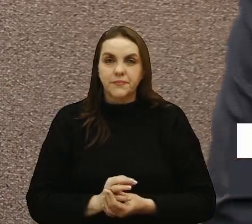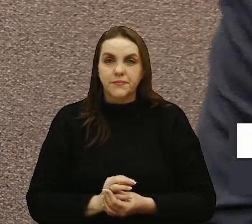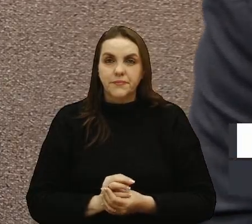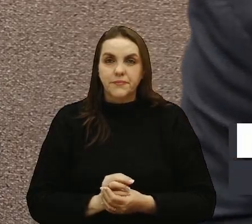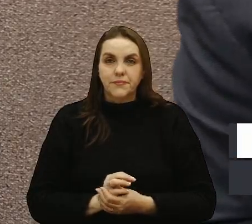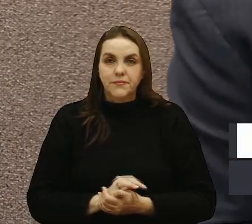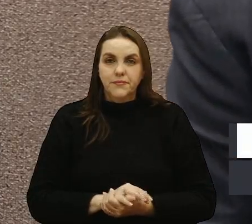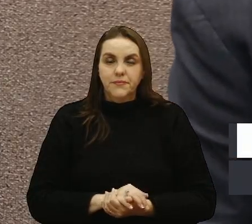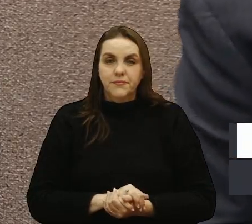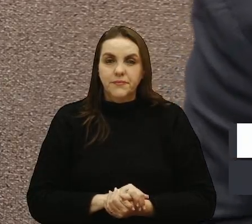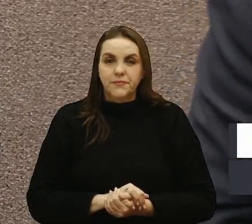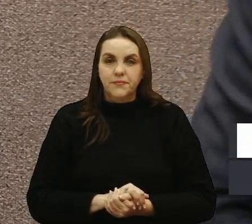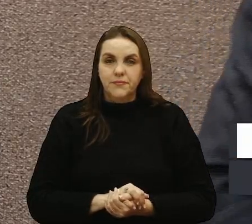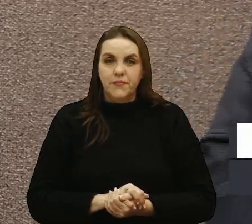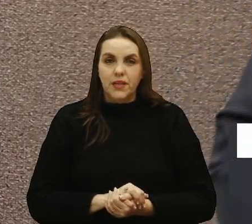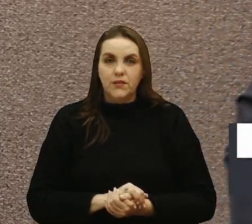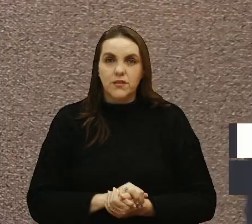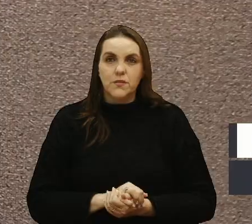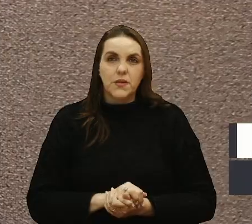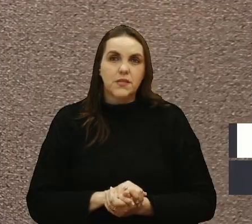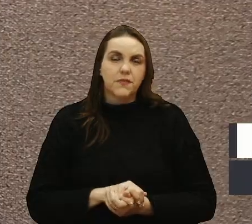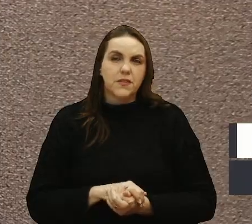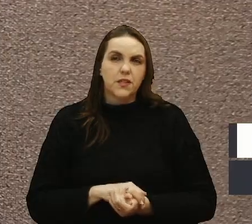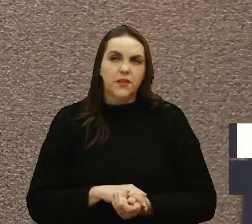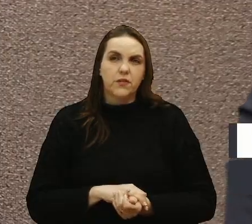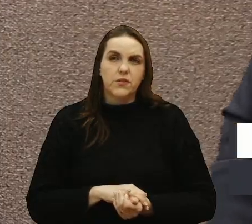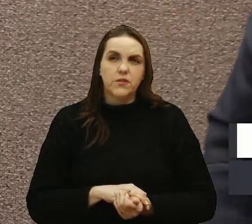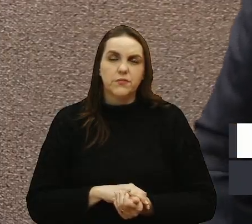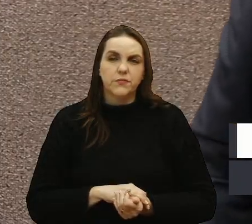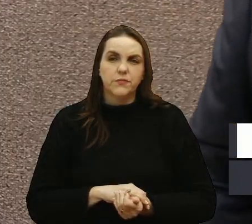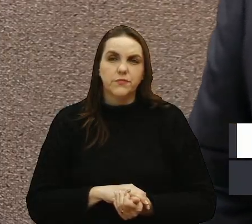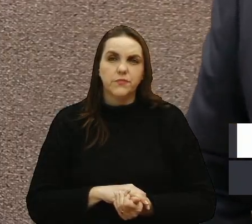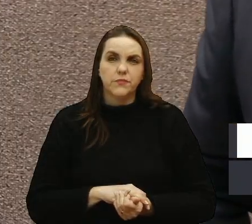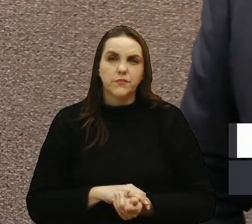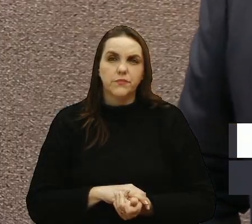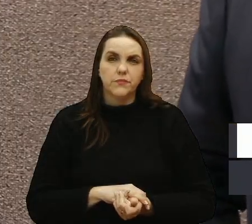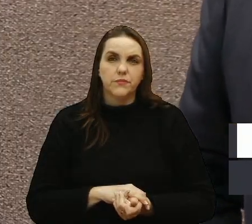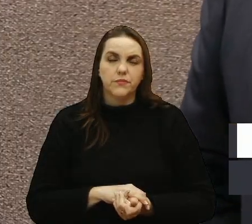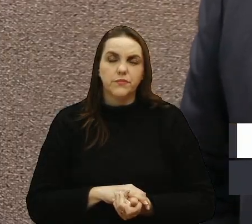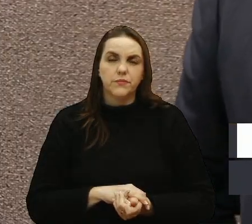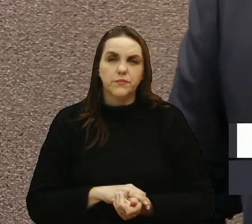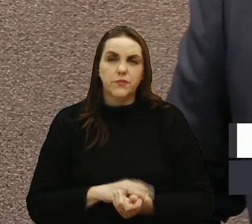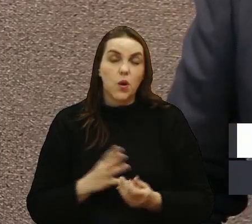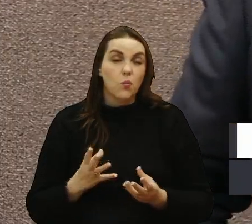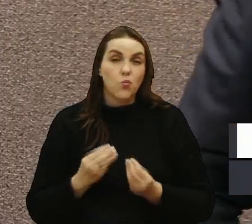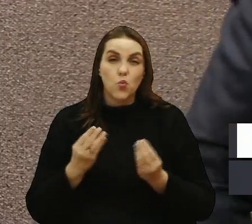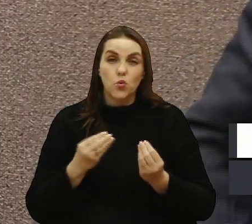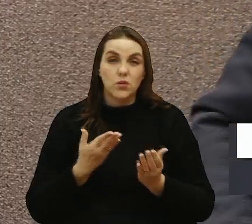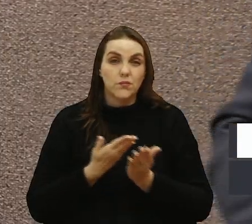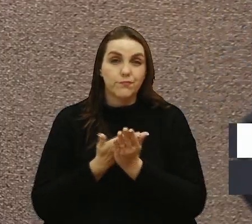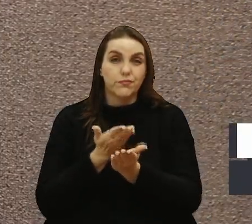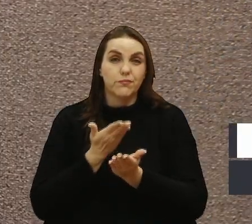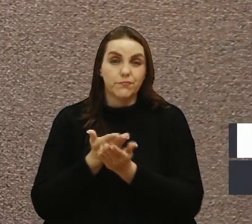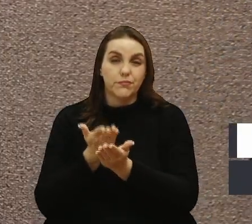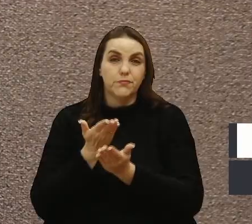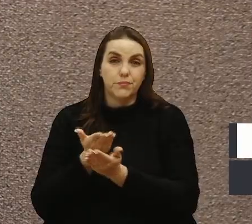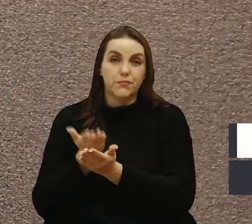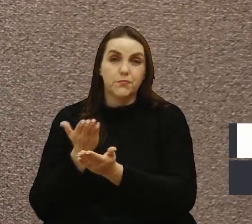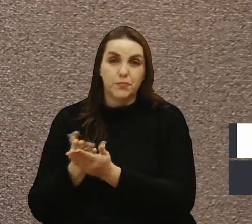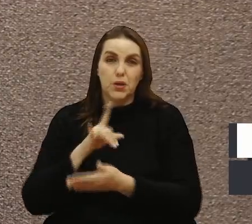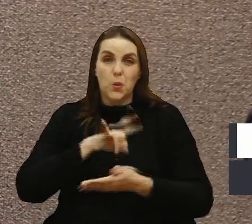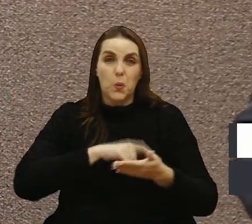Então, são muitas as notificações no I10, né? Muitos